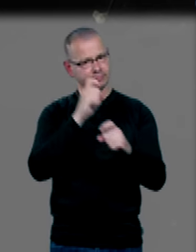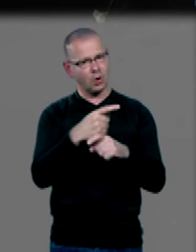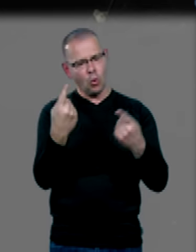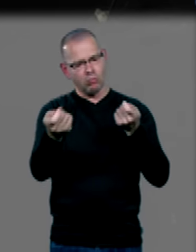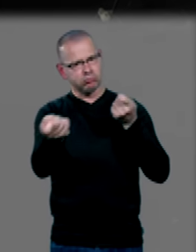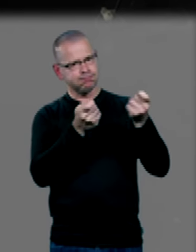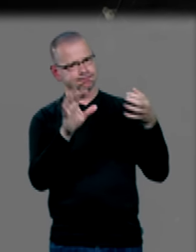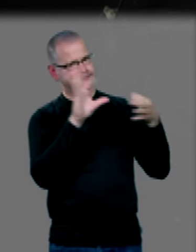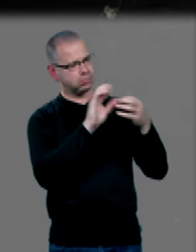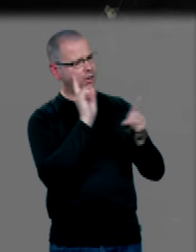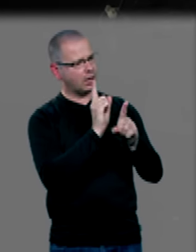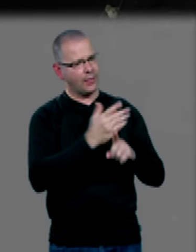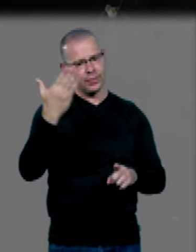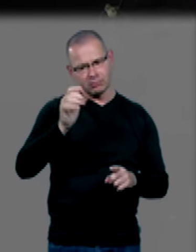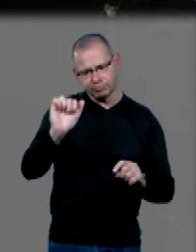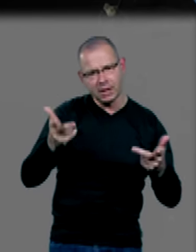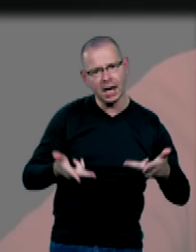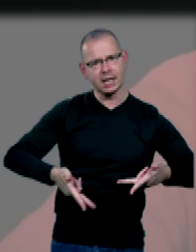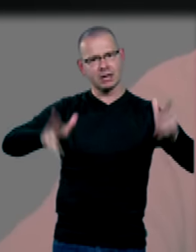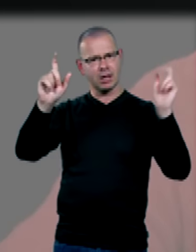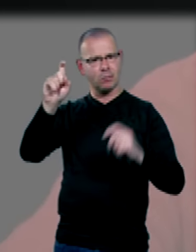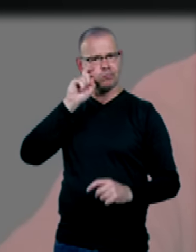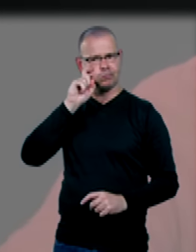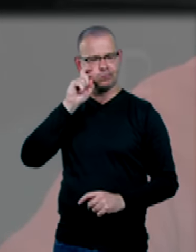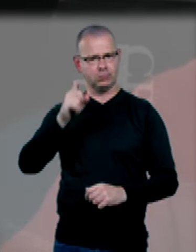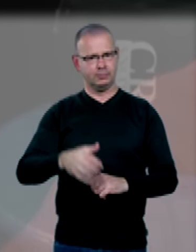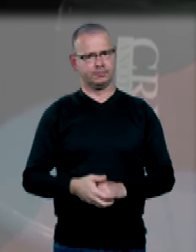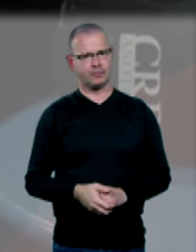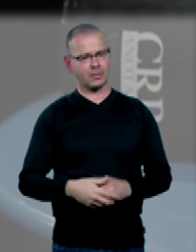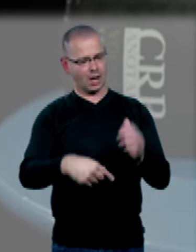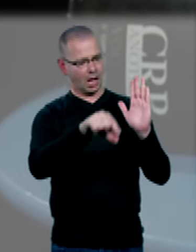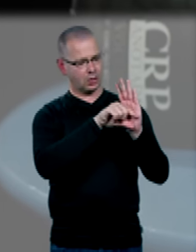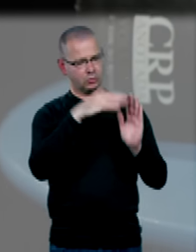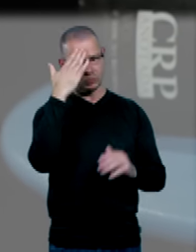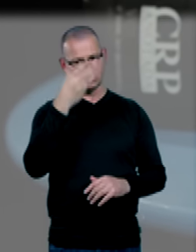poder político pertence ao povo e é exercido nos termos da Constituição.